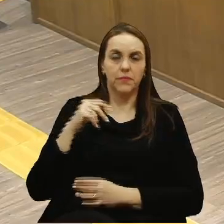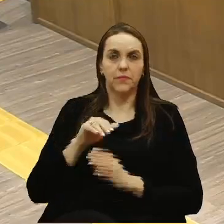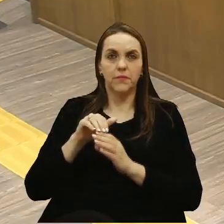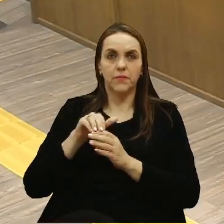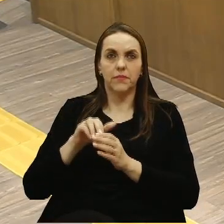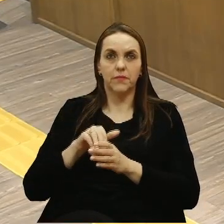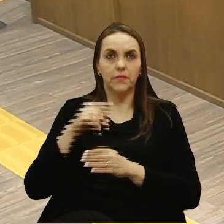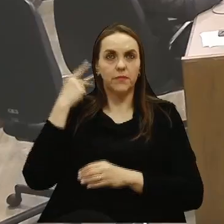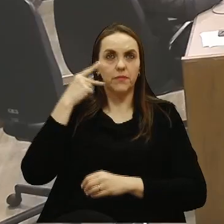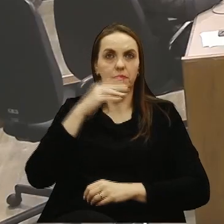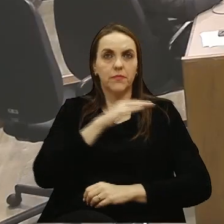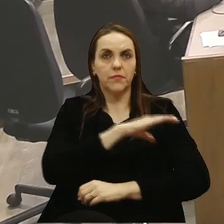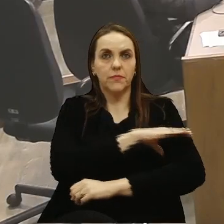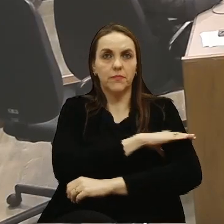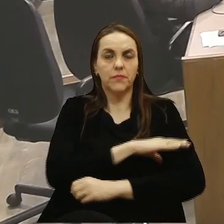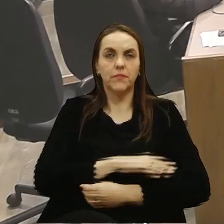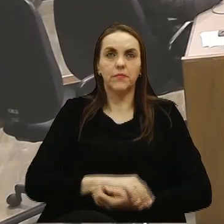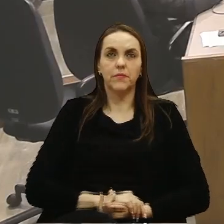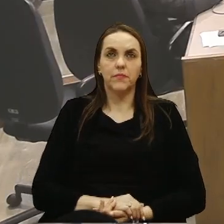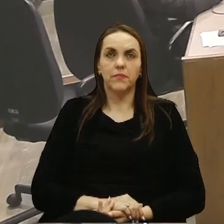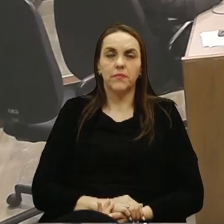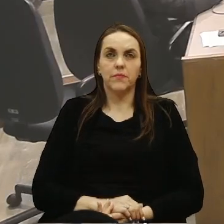Ramon.